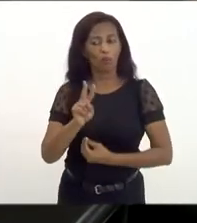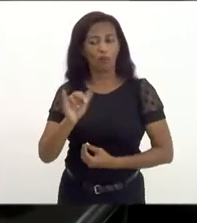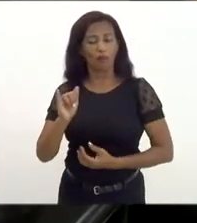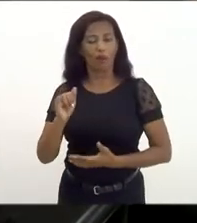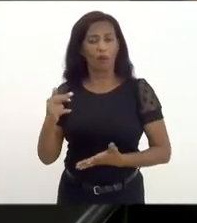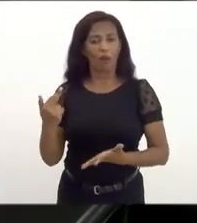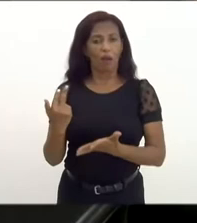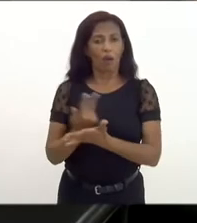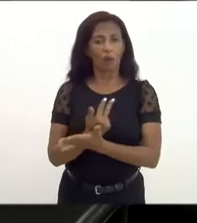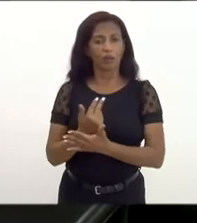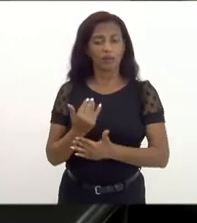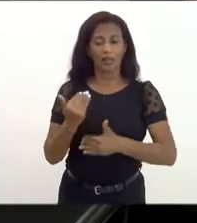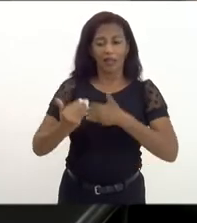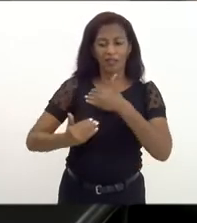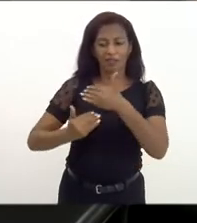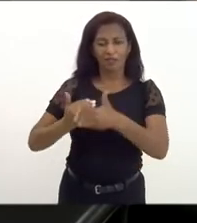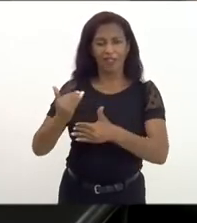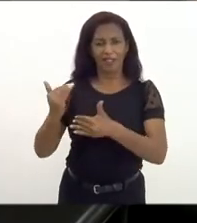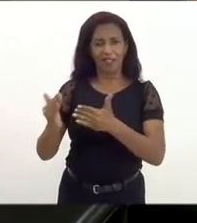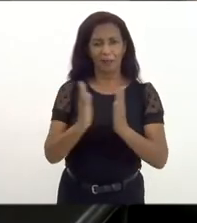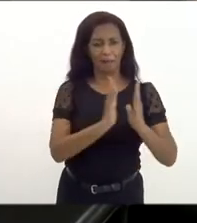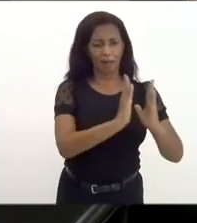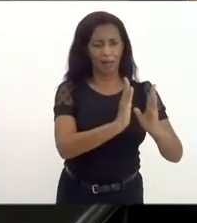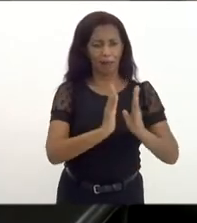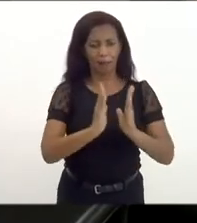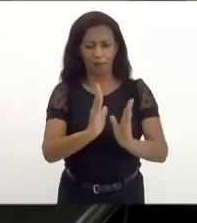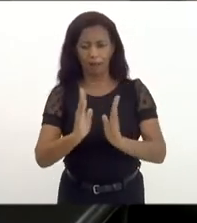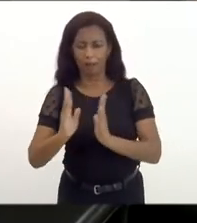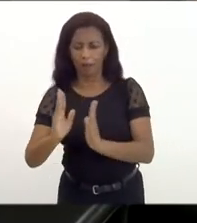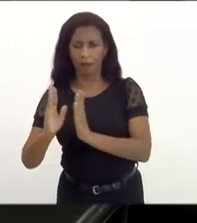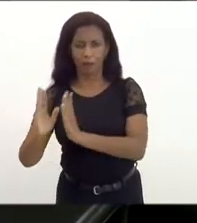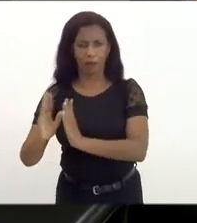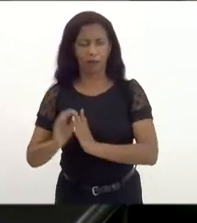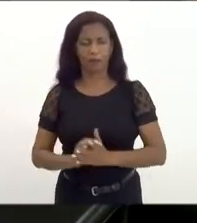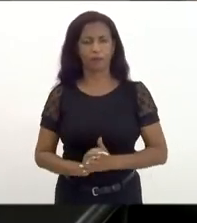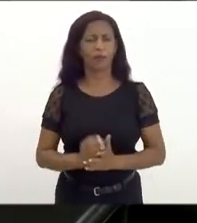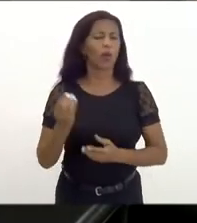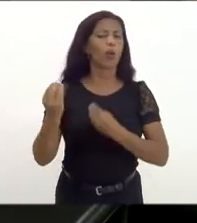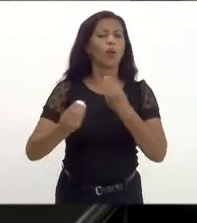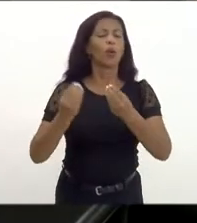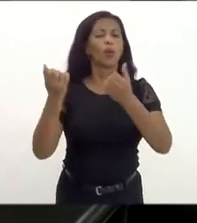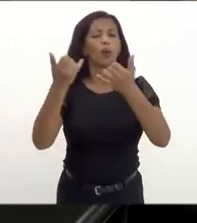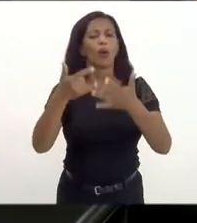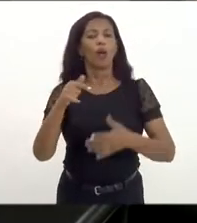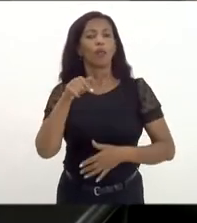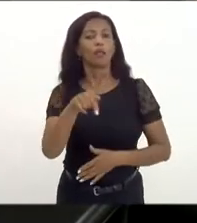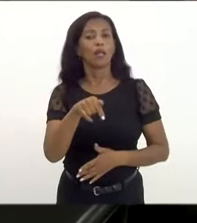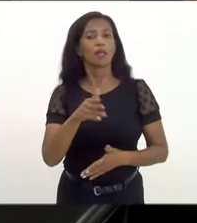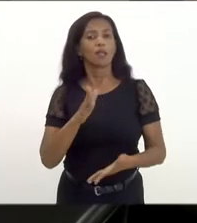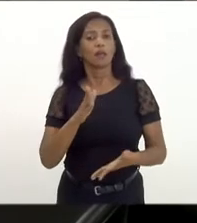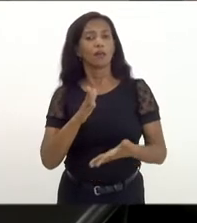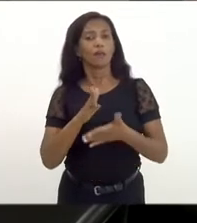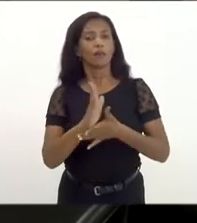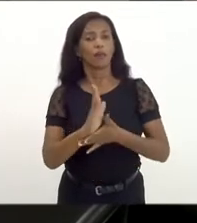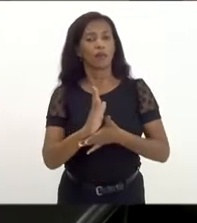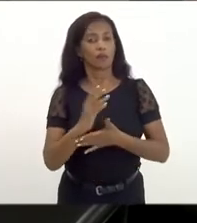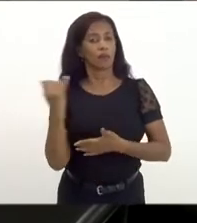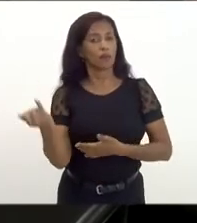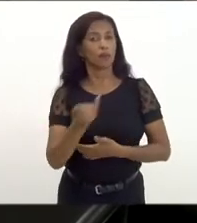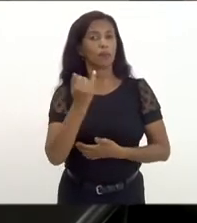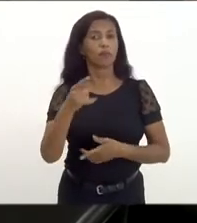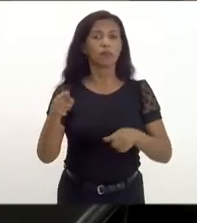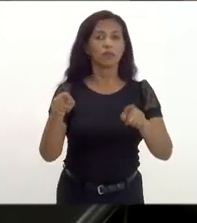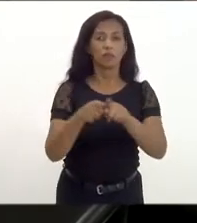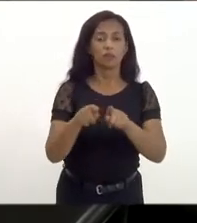as fases subsequentes que que eu quero dizer com isso nesta aprovação importante dizia